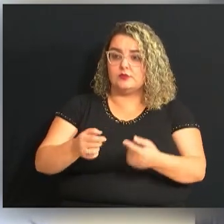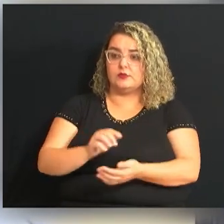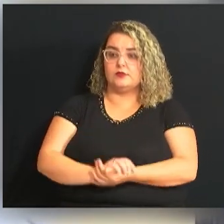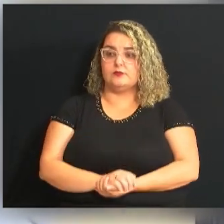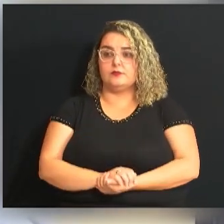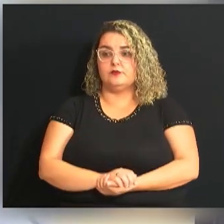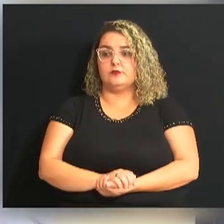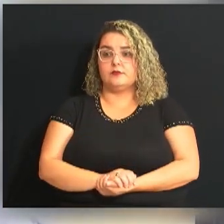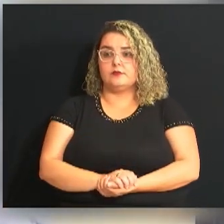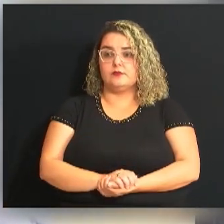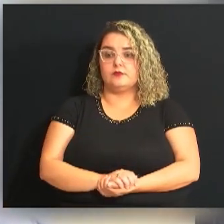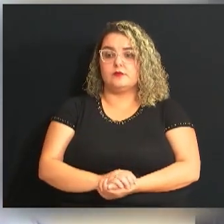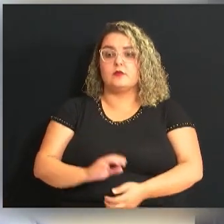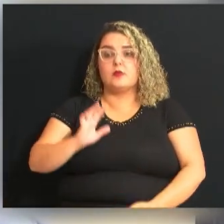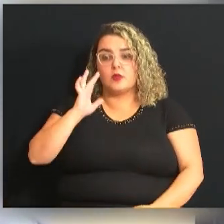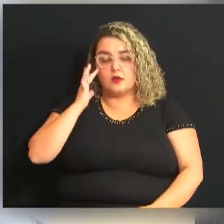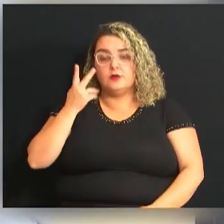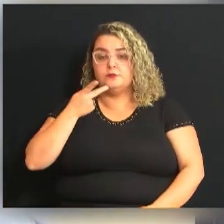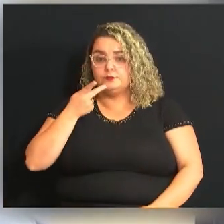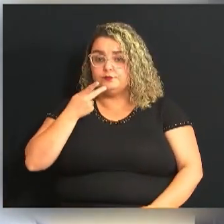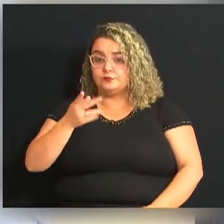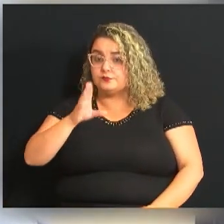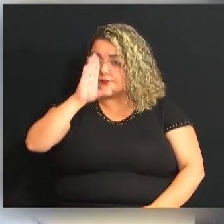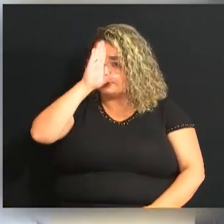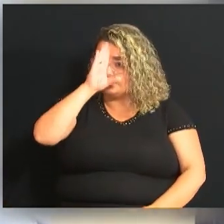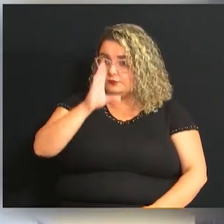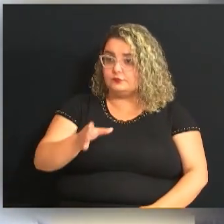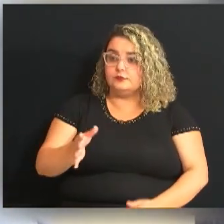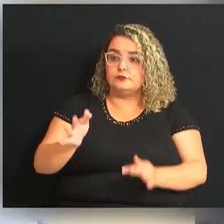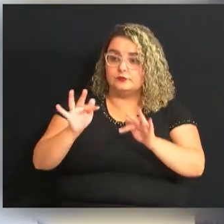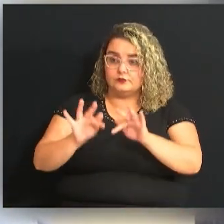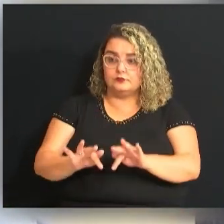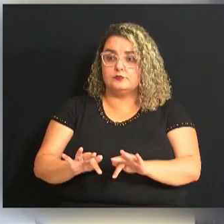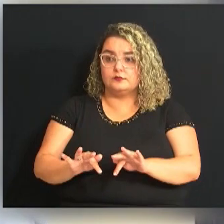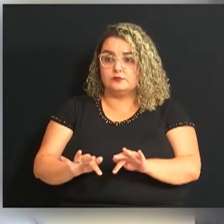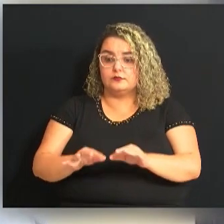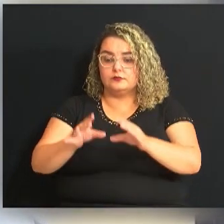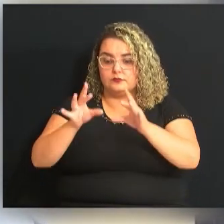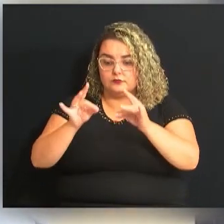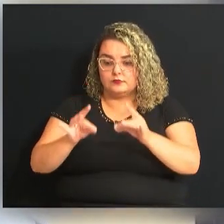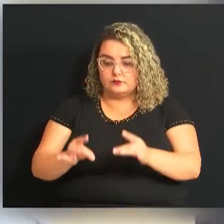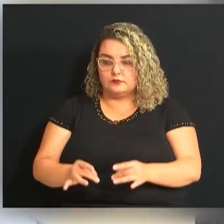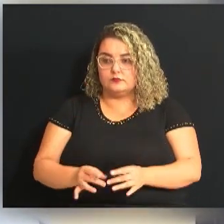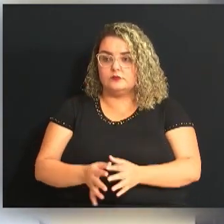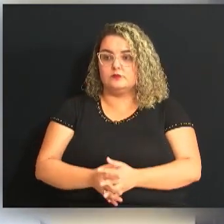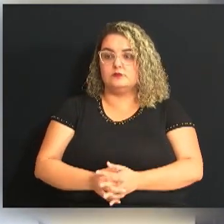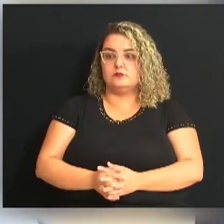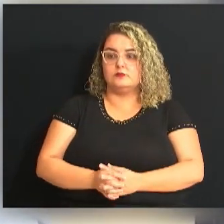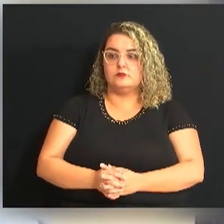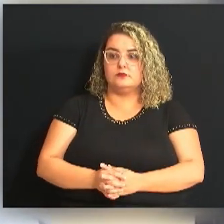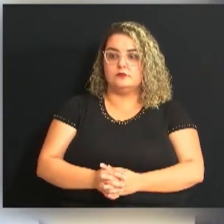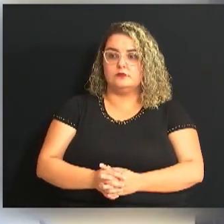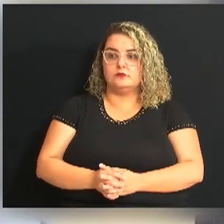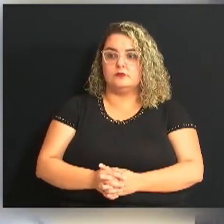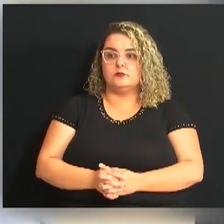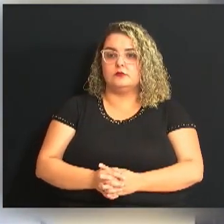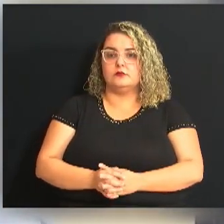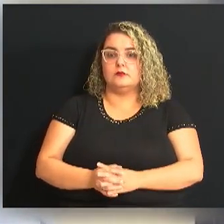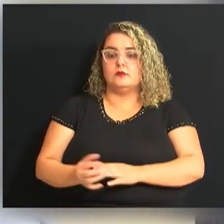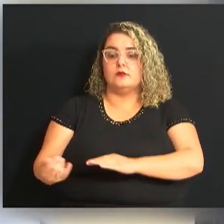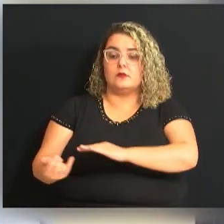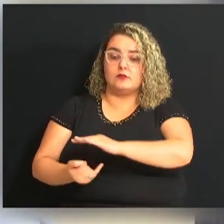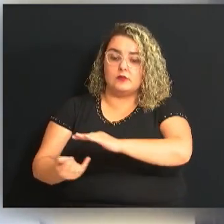que a fala dele, principalmente ao final da explanação, que diz em relação às entidades